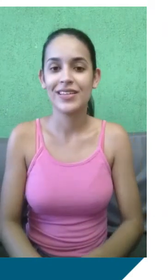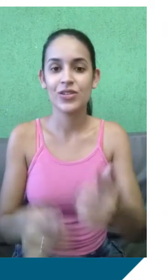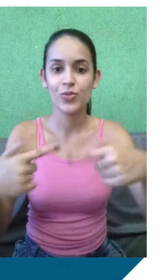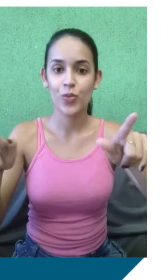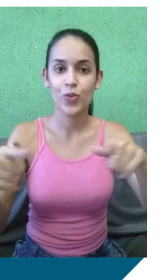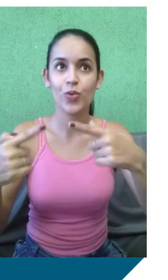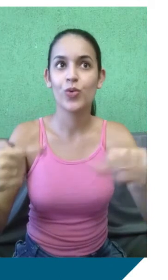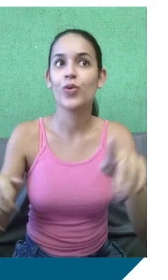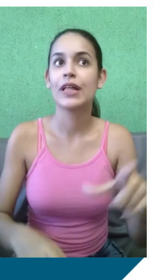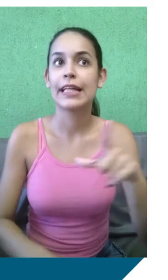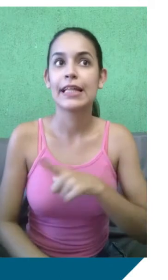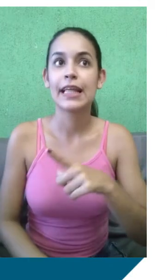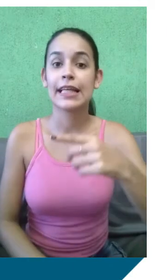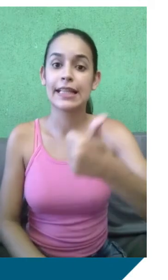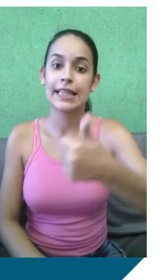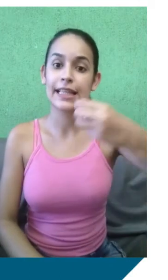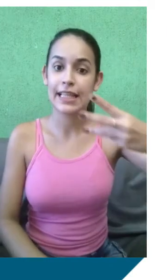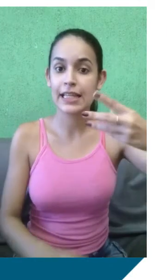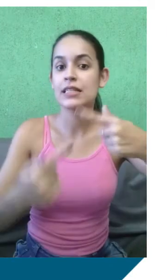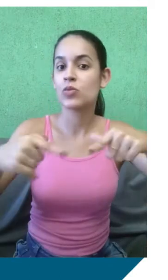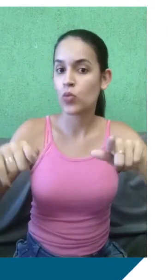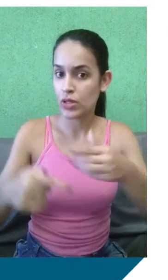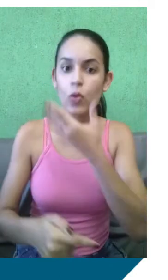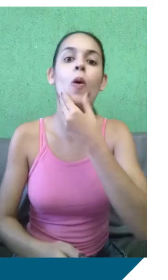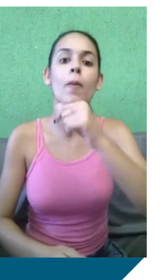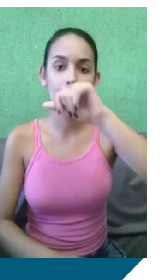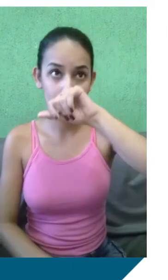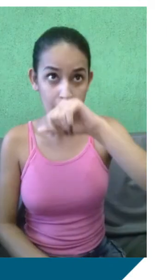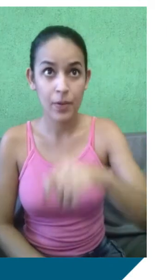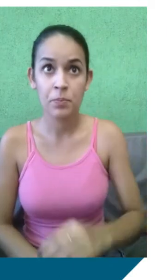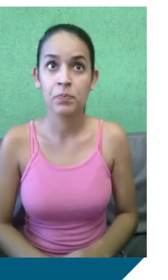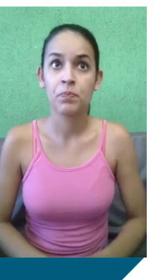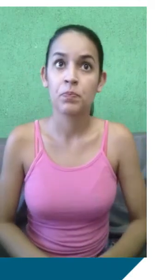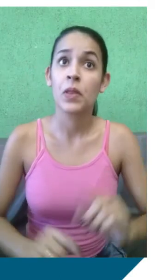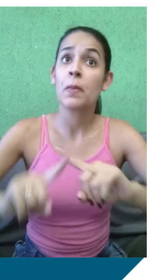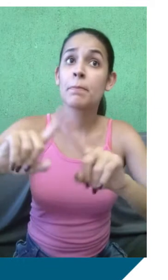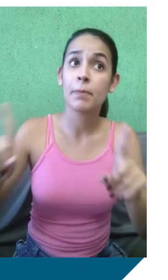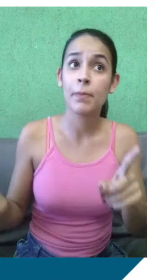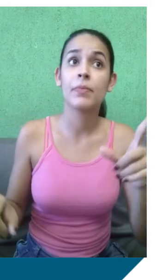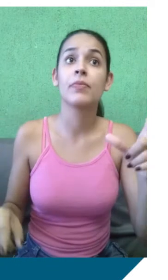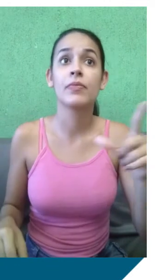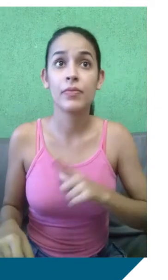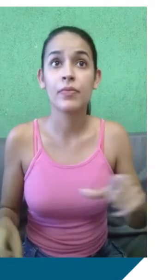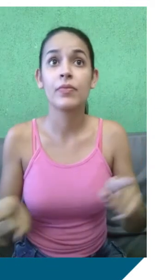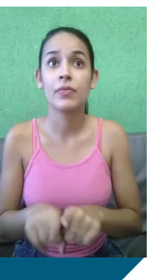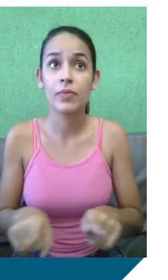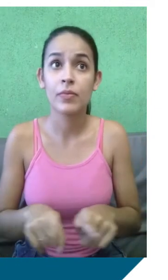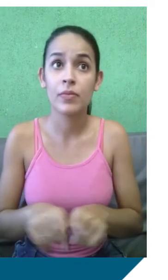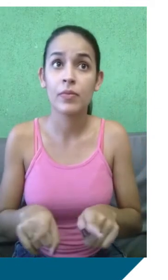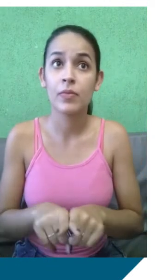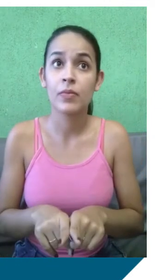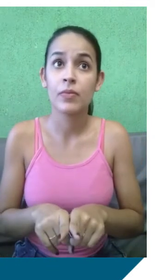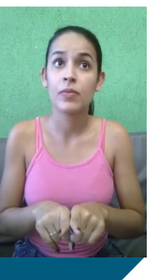13 composições assinadas apenas por Leminski. E Se Nem For Terra Se Transformar, que tem